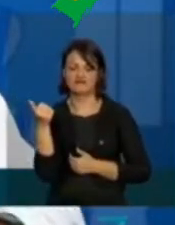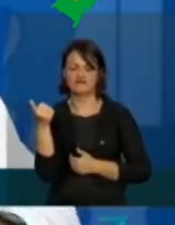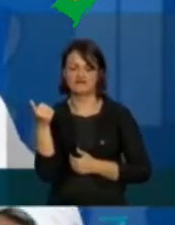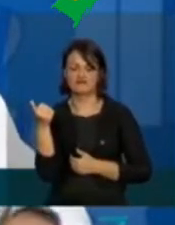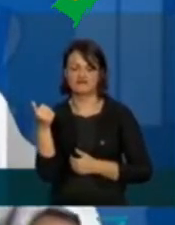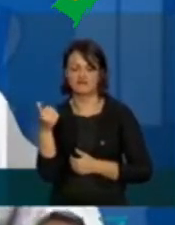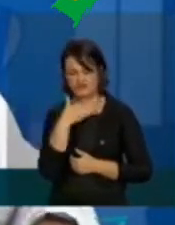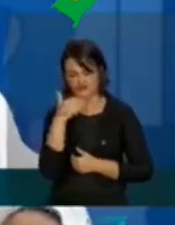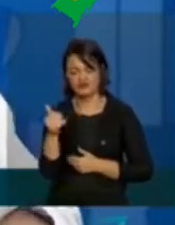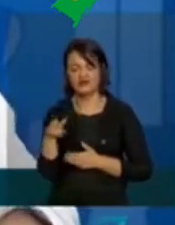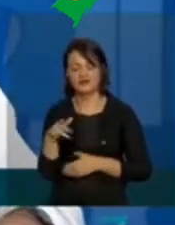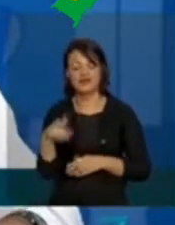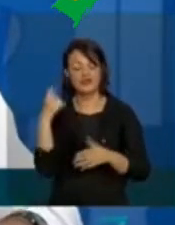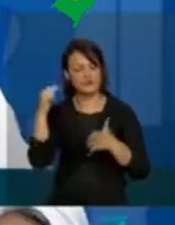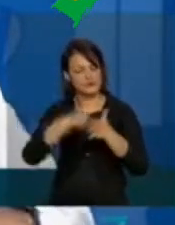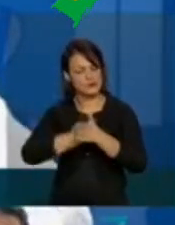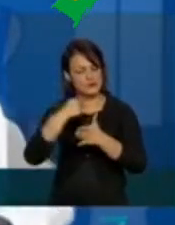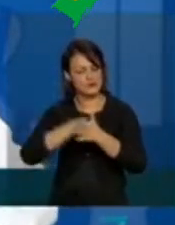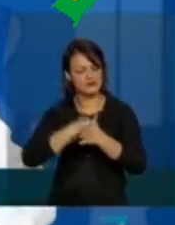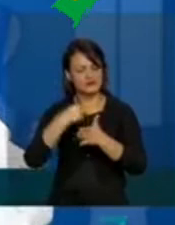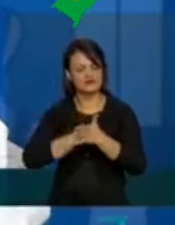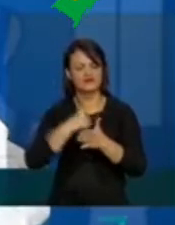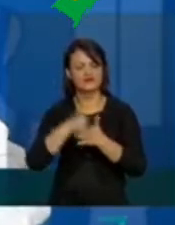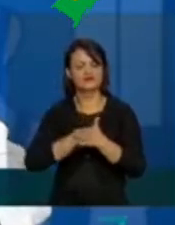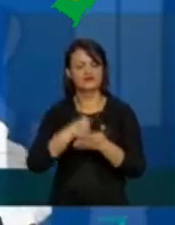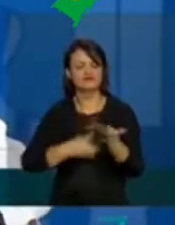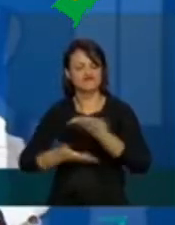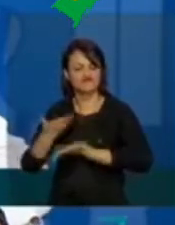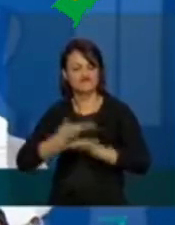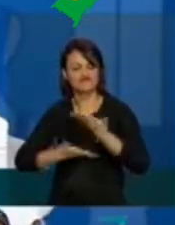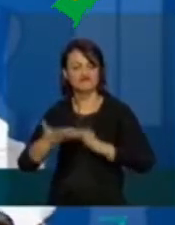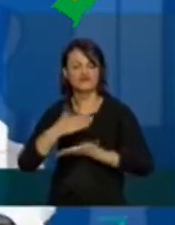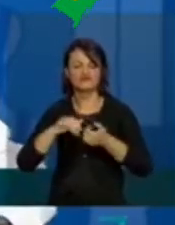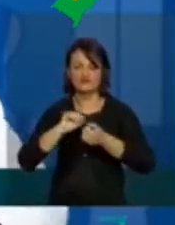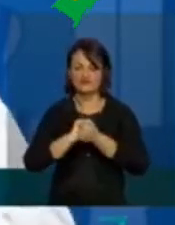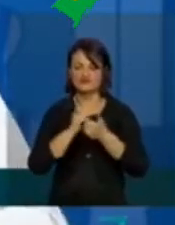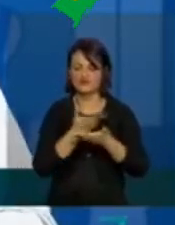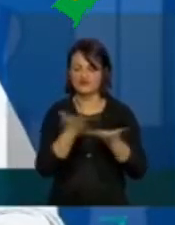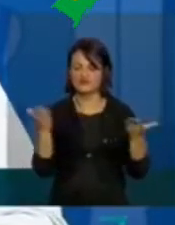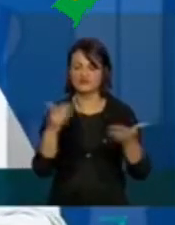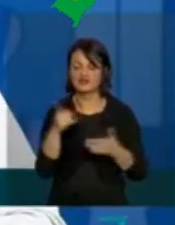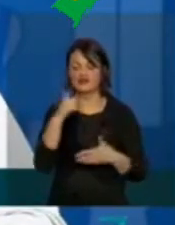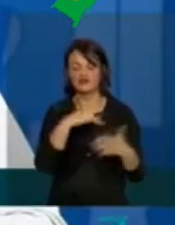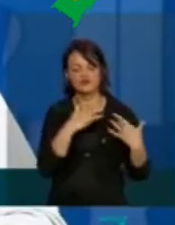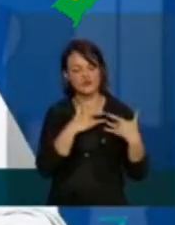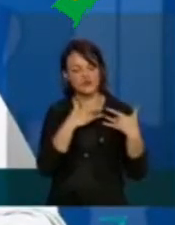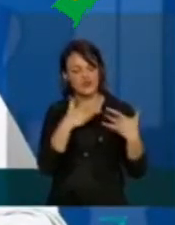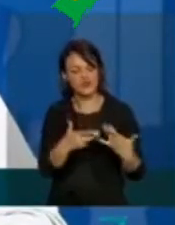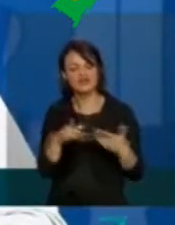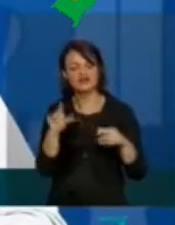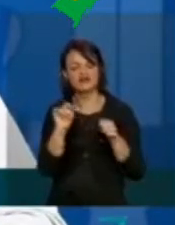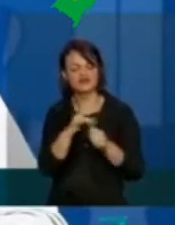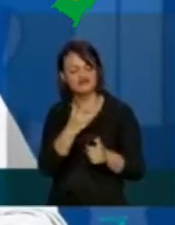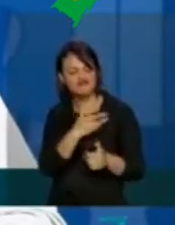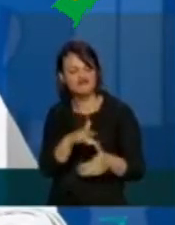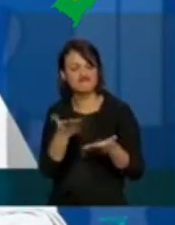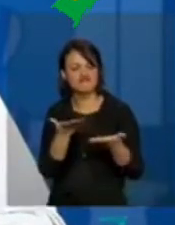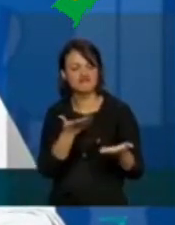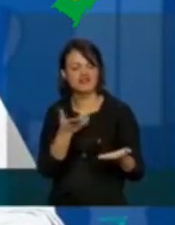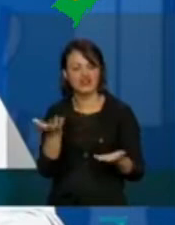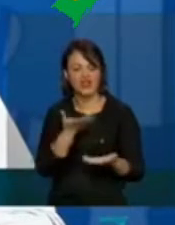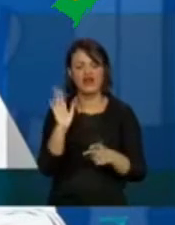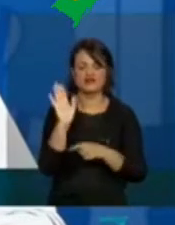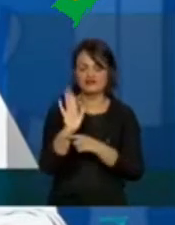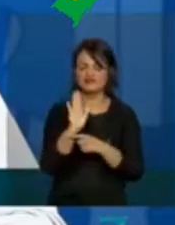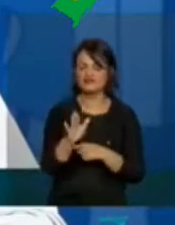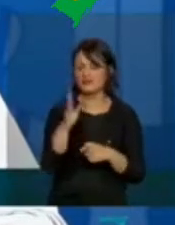tudo é que nós vamos lutar mesmo e nós vamos estar aqui e nós estamos junto com vocês aí, somos solidários e estamos procurando no mundo